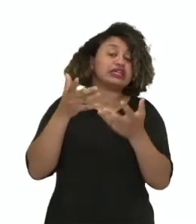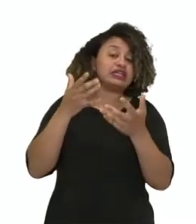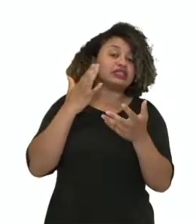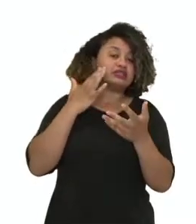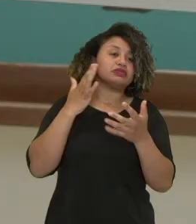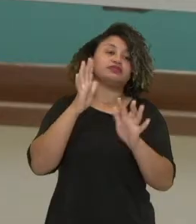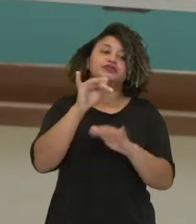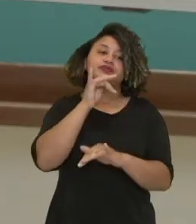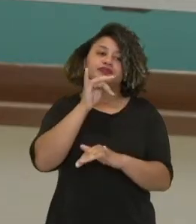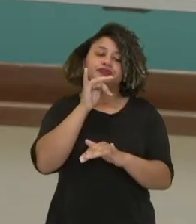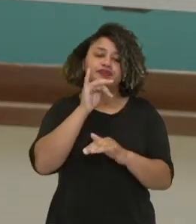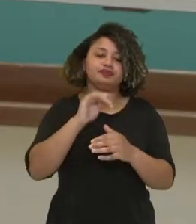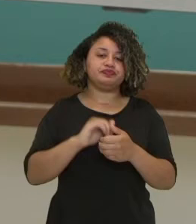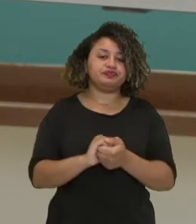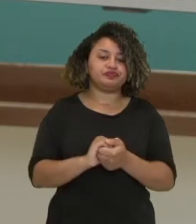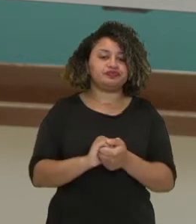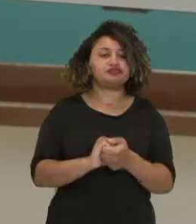exemplo assim, ó,